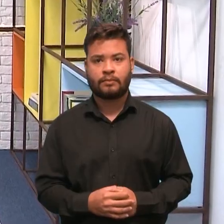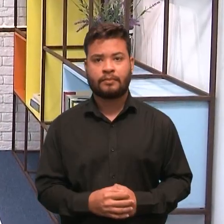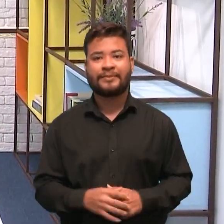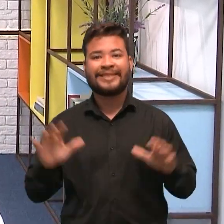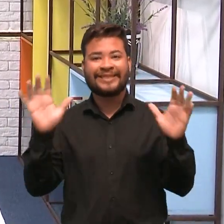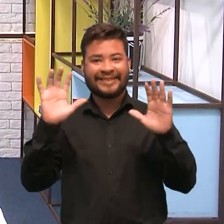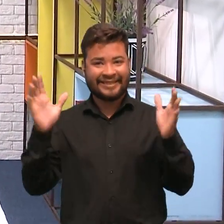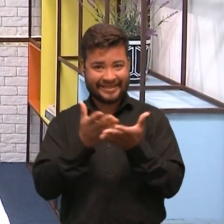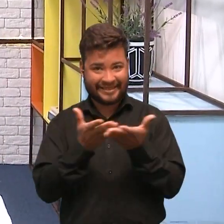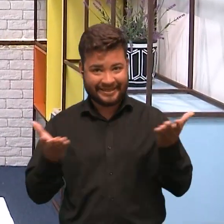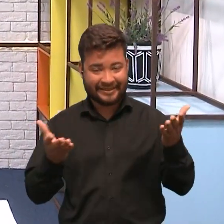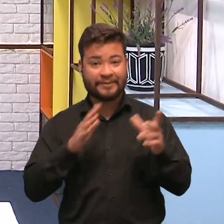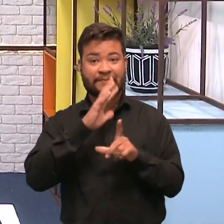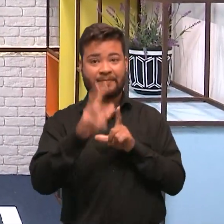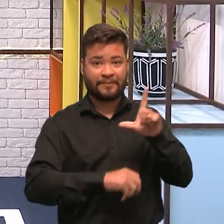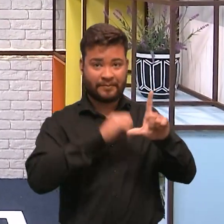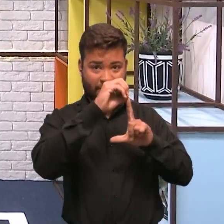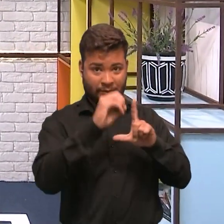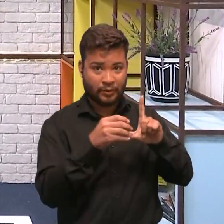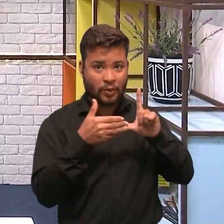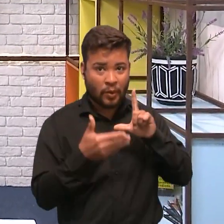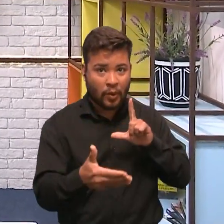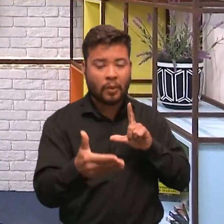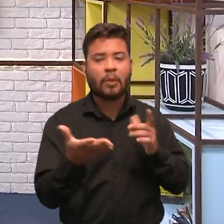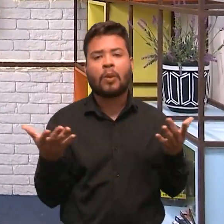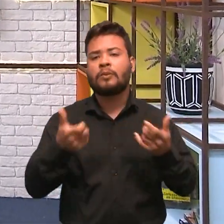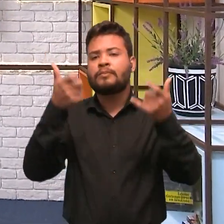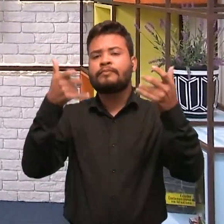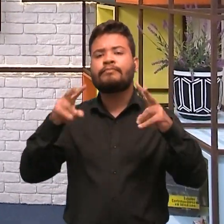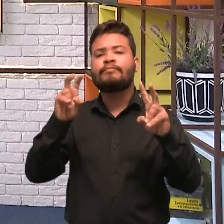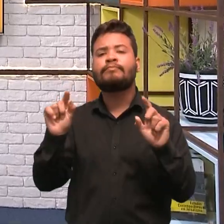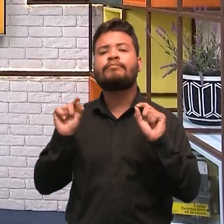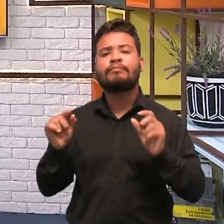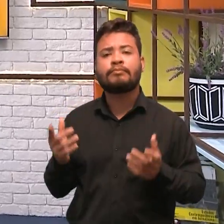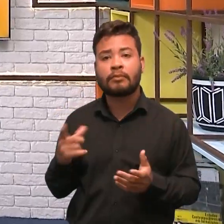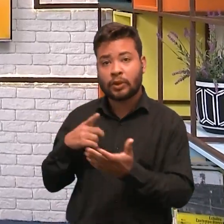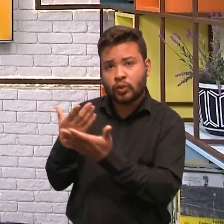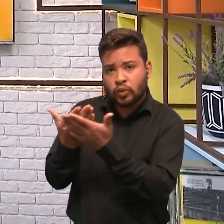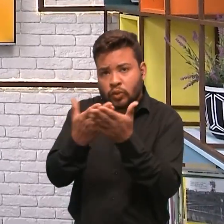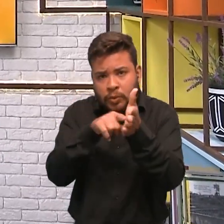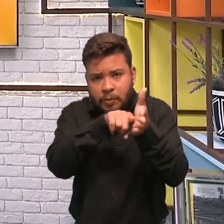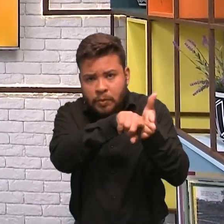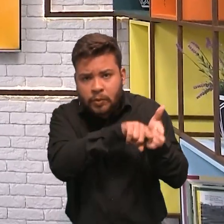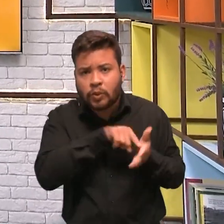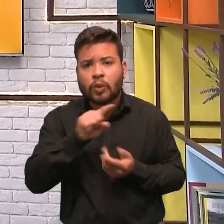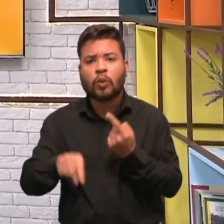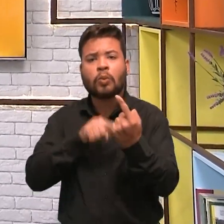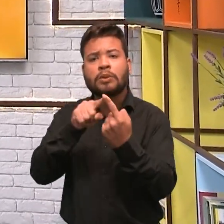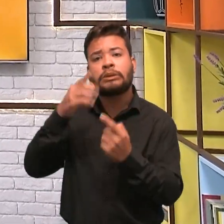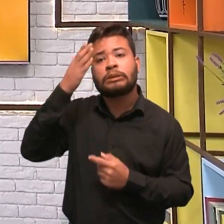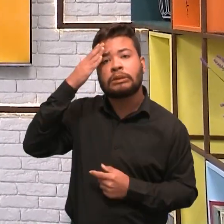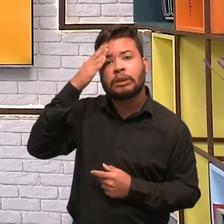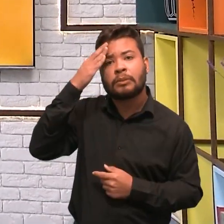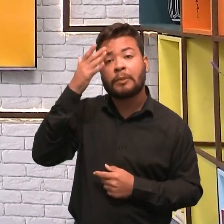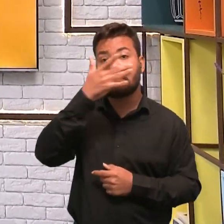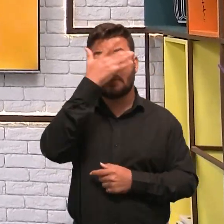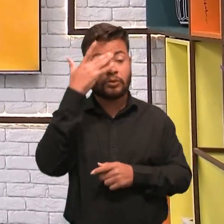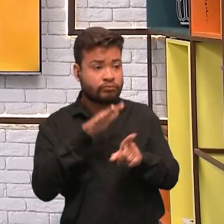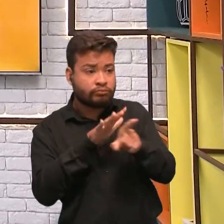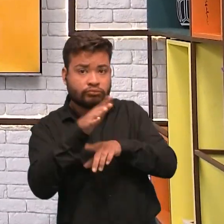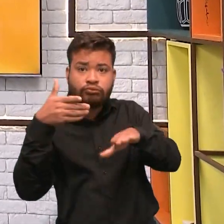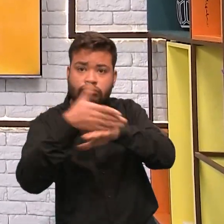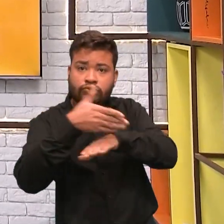Olá pessoal, está começando mais um Mundo UFG e hoje vamos falar sobre o resultado de uma pesquisa que buscou entender qual é o perfil do público do